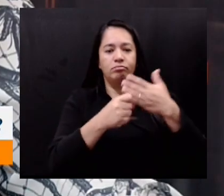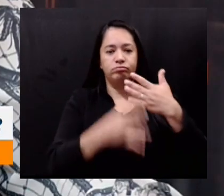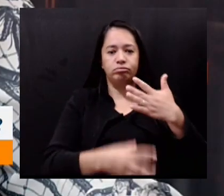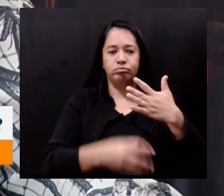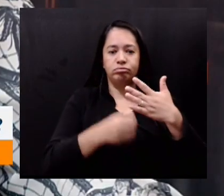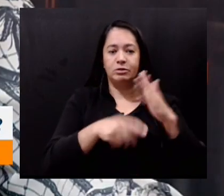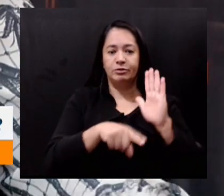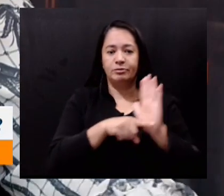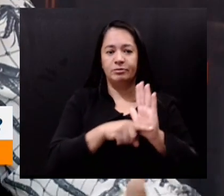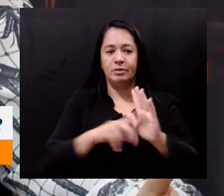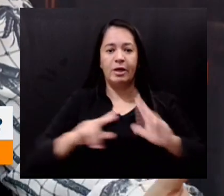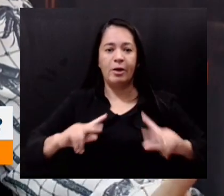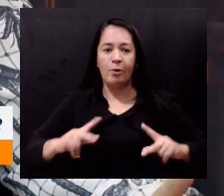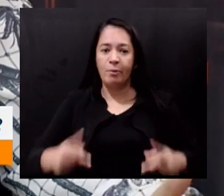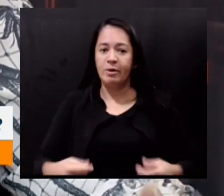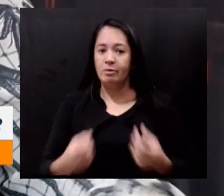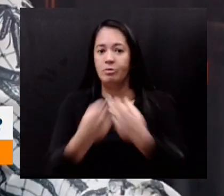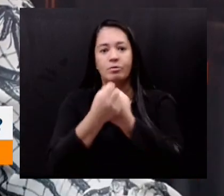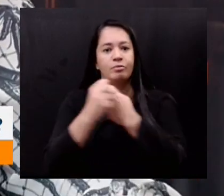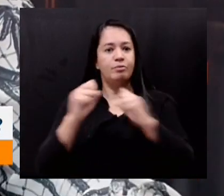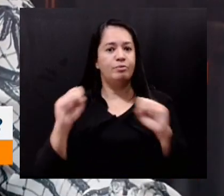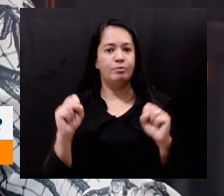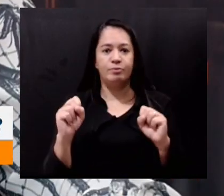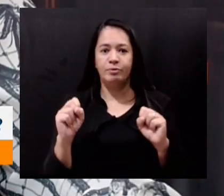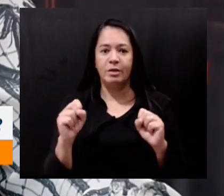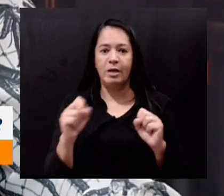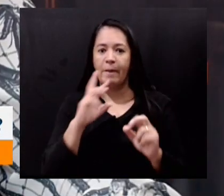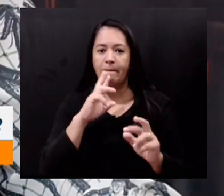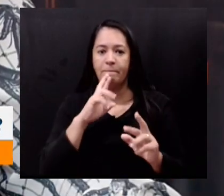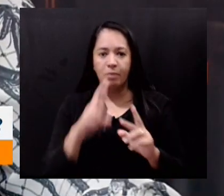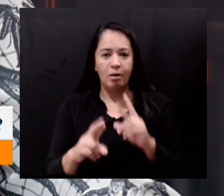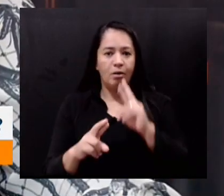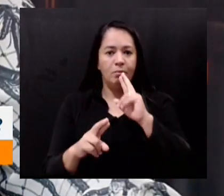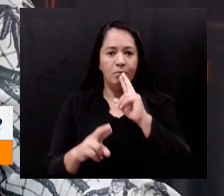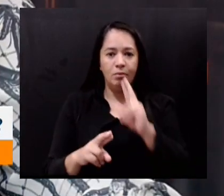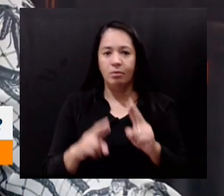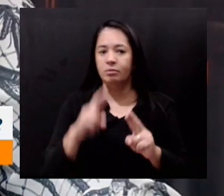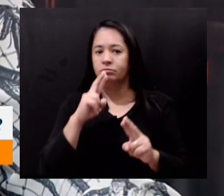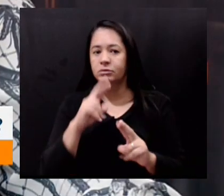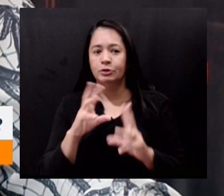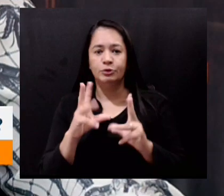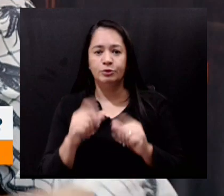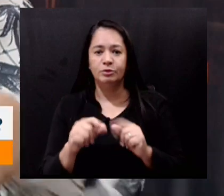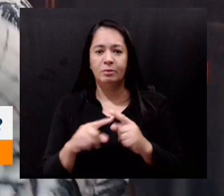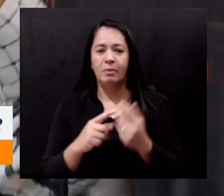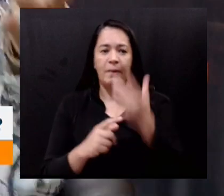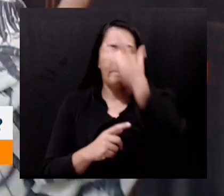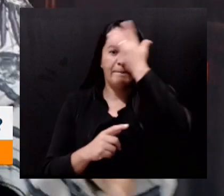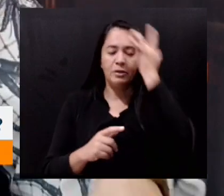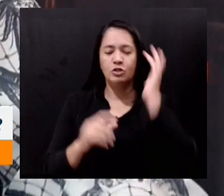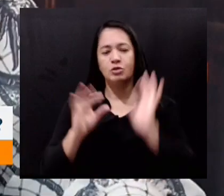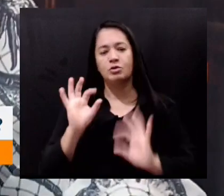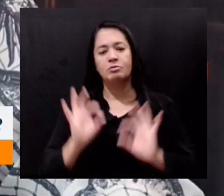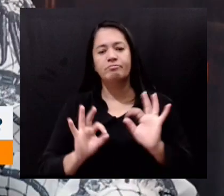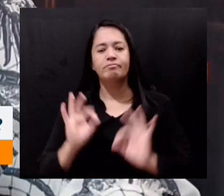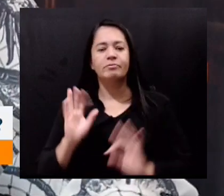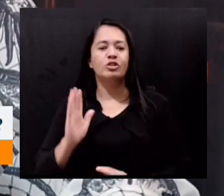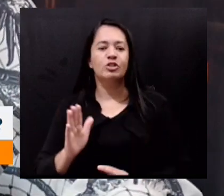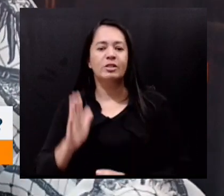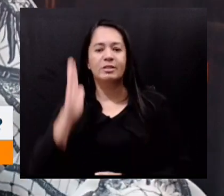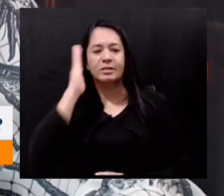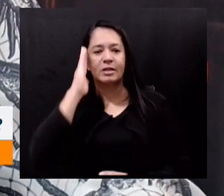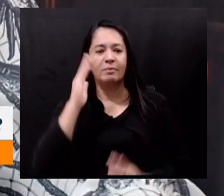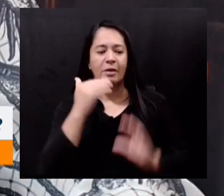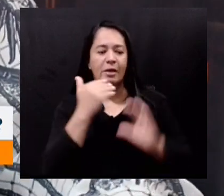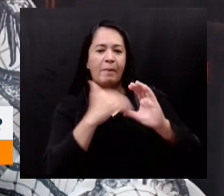impossível muitas vezes responder a tudo aquilo, né, Uhum. mas são pessoas preparadas para saber que na postagem de amanhã as coisas